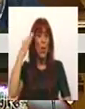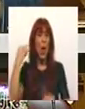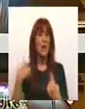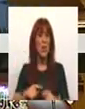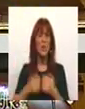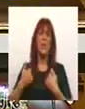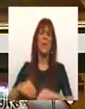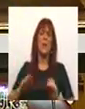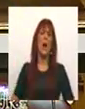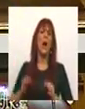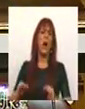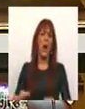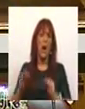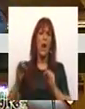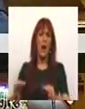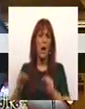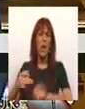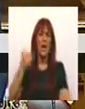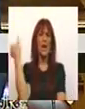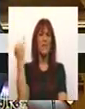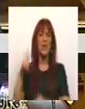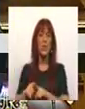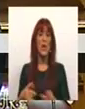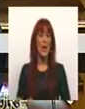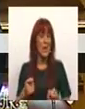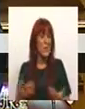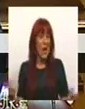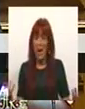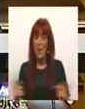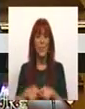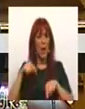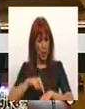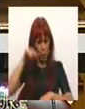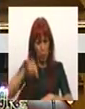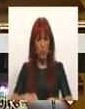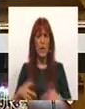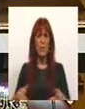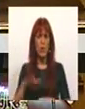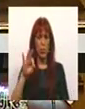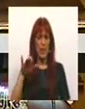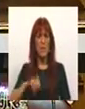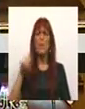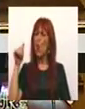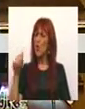um atirar constante para a frente, há um fazer de conta que se vai se investir. Portanto, agora é a altura do